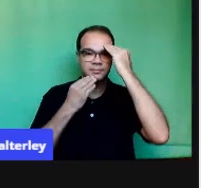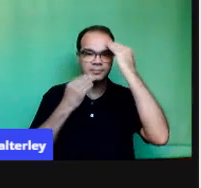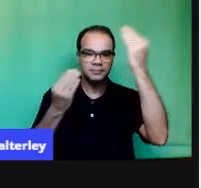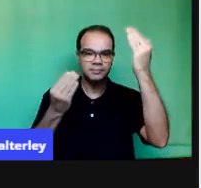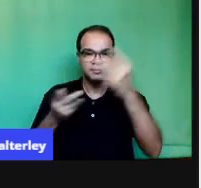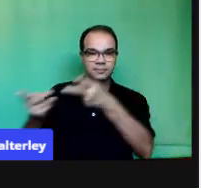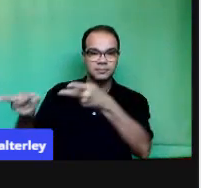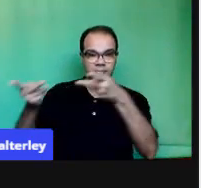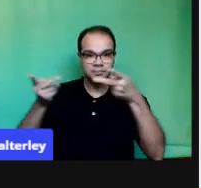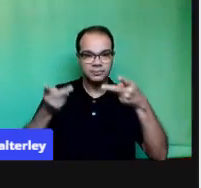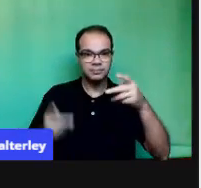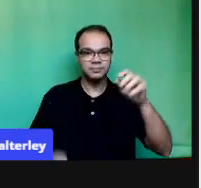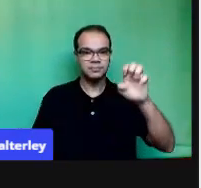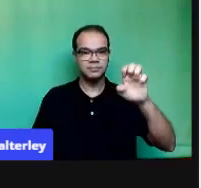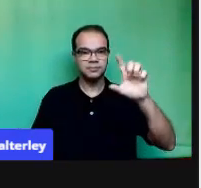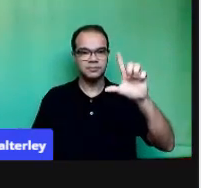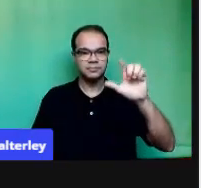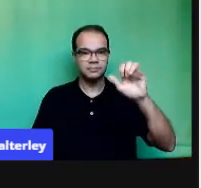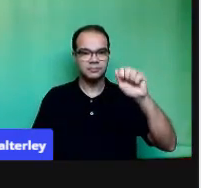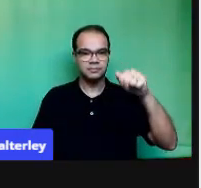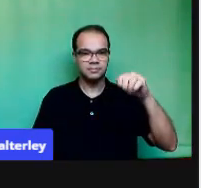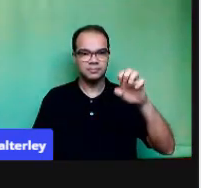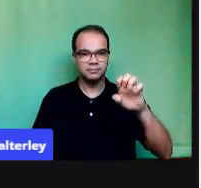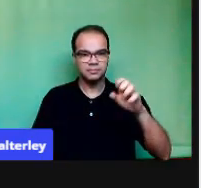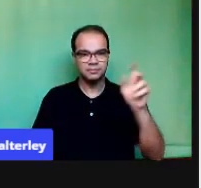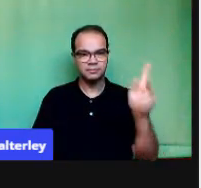bastante propriedade.